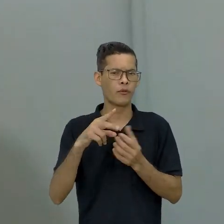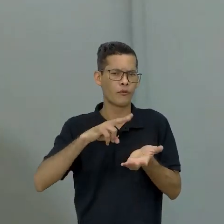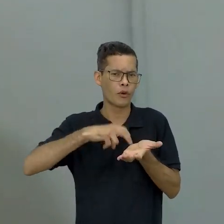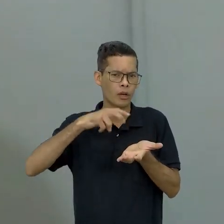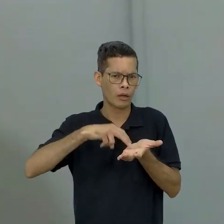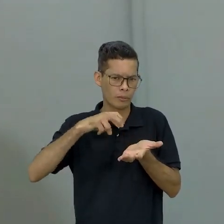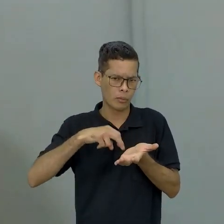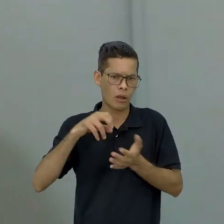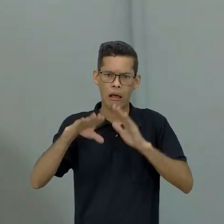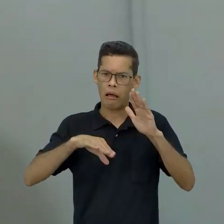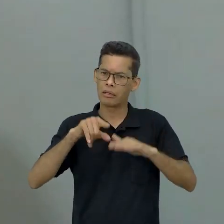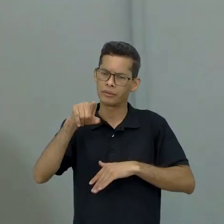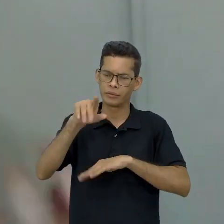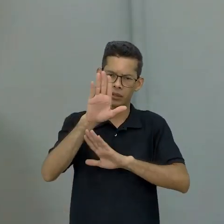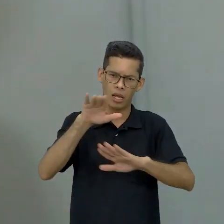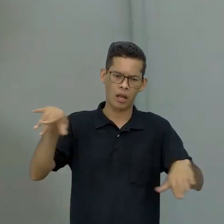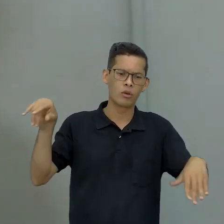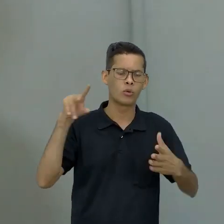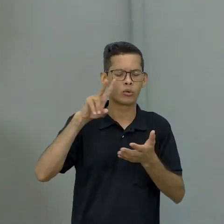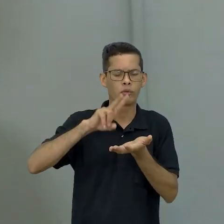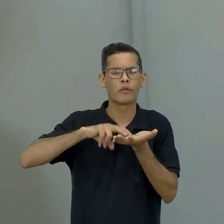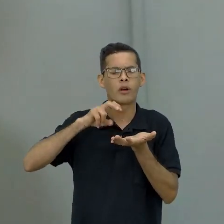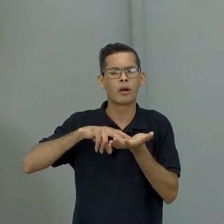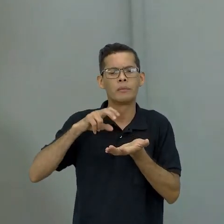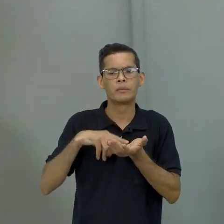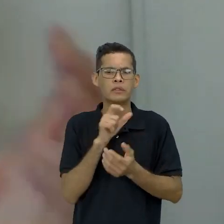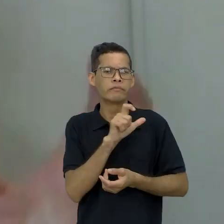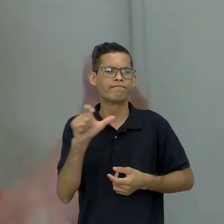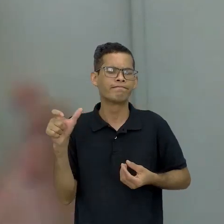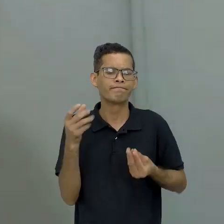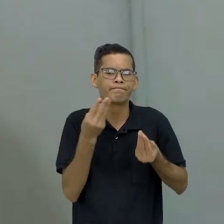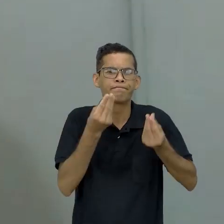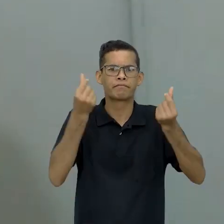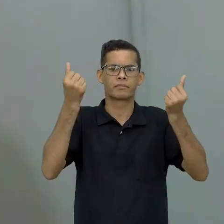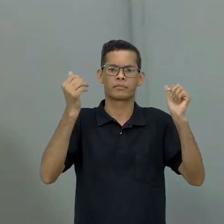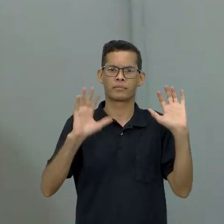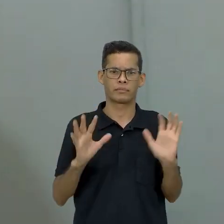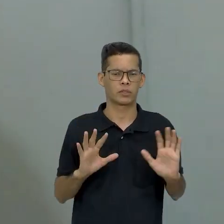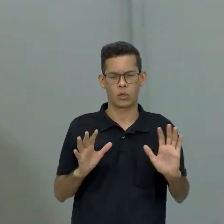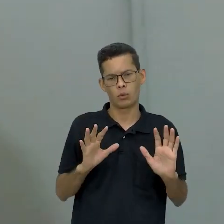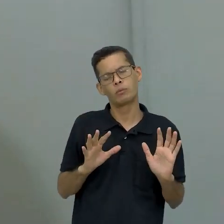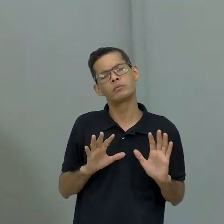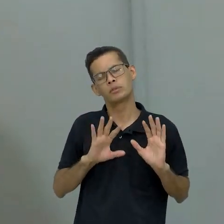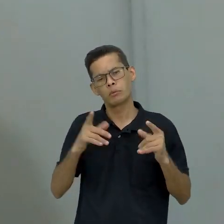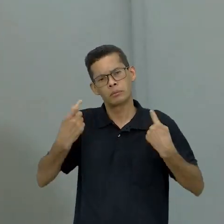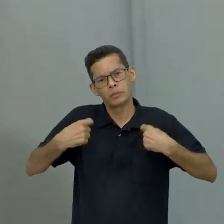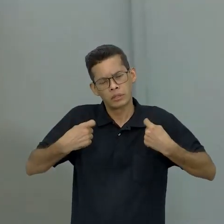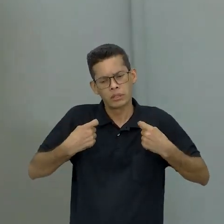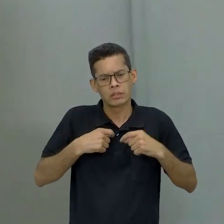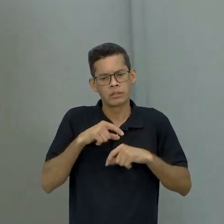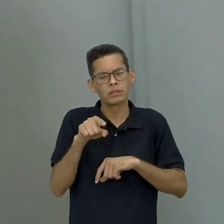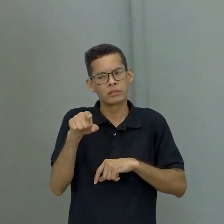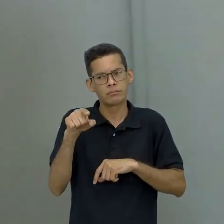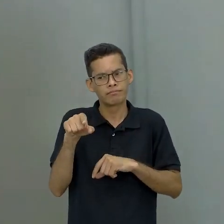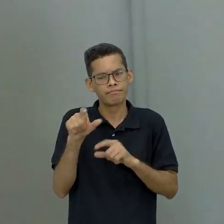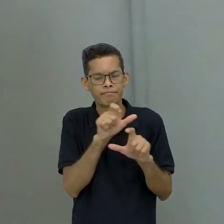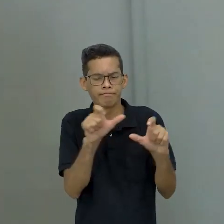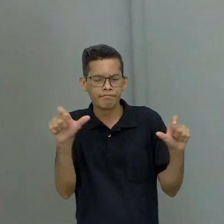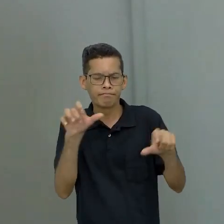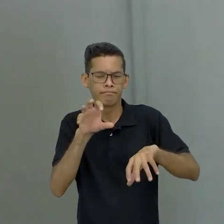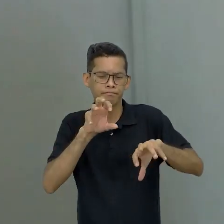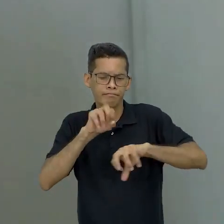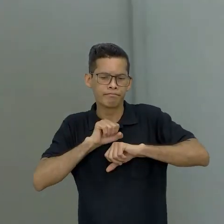vocabular, porque às vezes o entendimento do estudante não é assim tão grande, né? Então, precisa sempre se apropriar